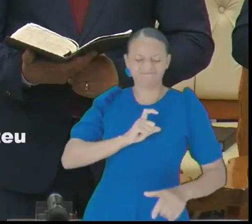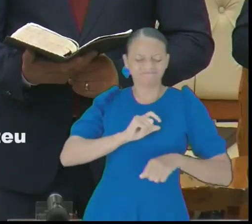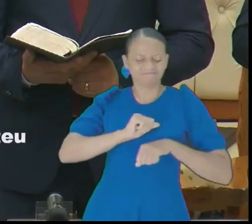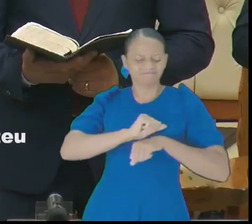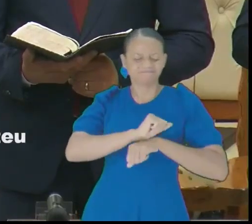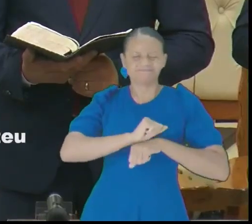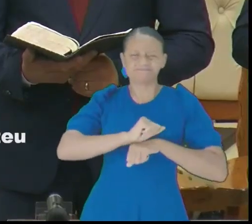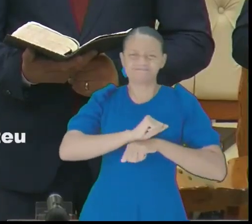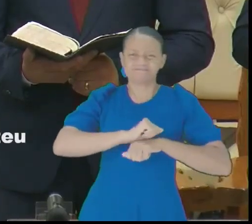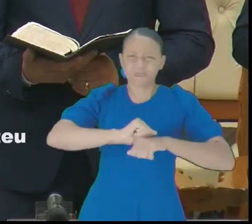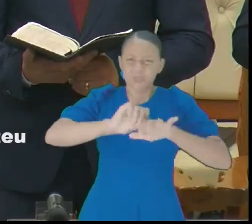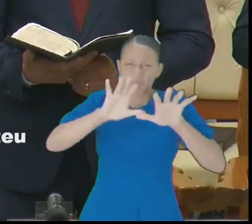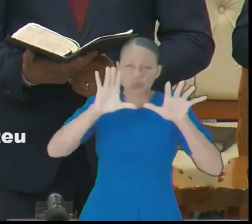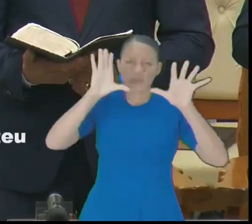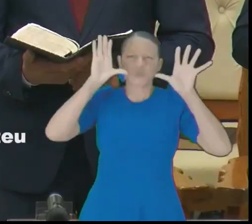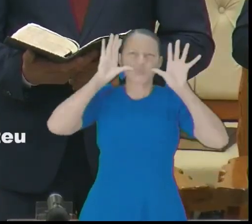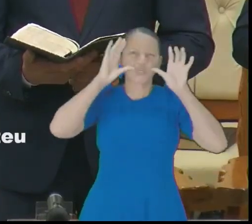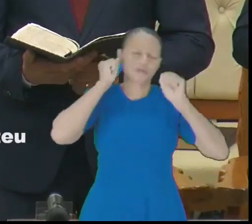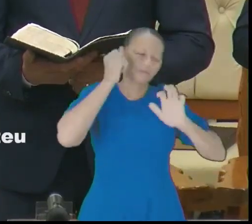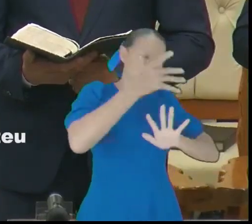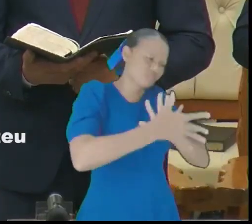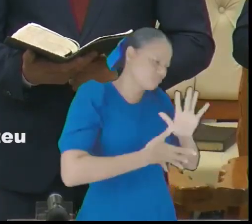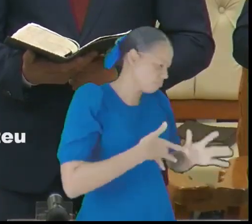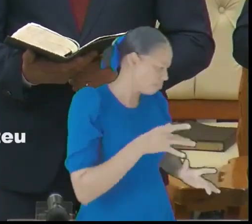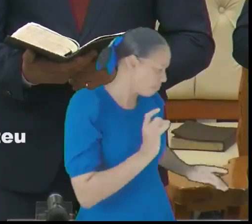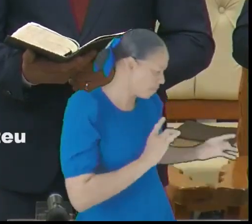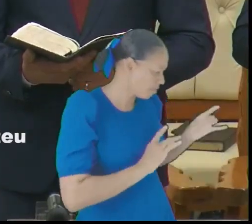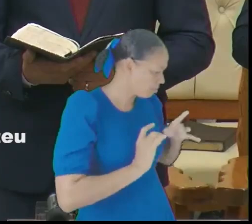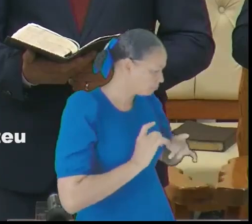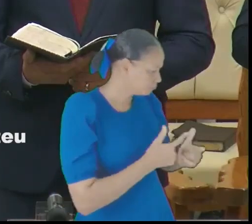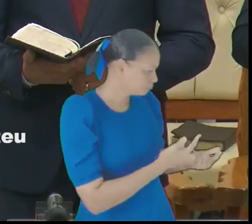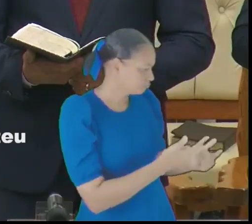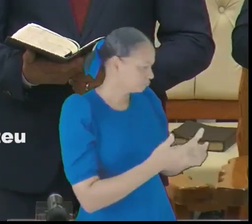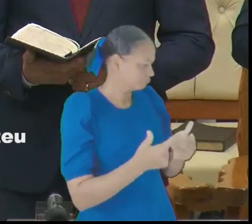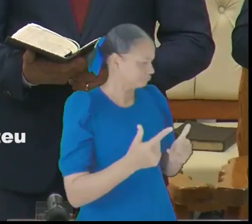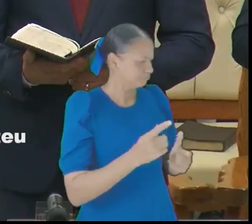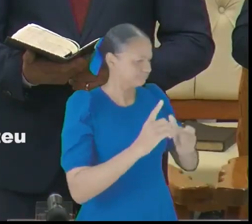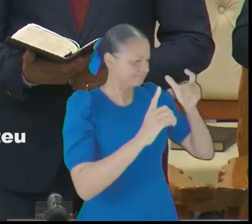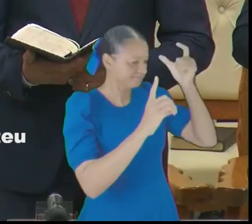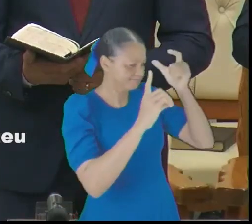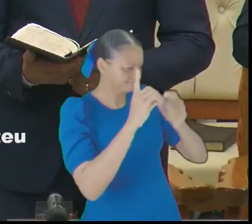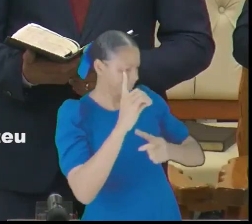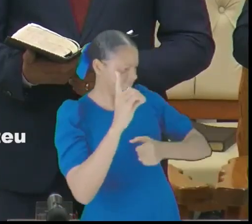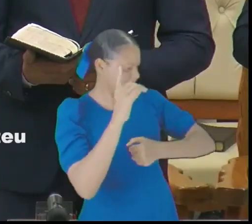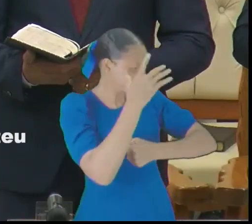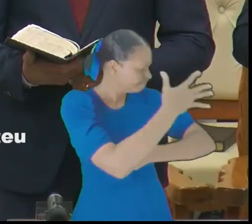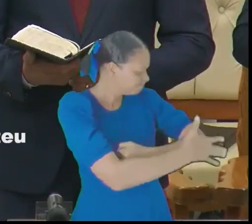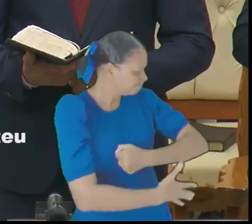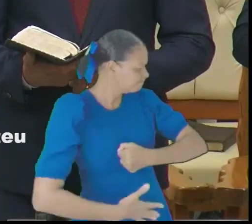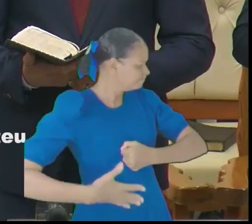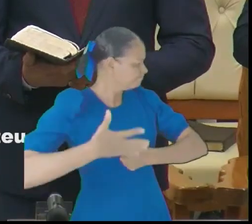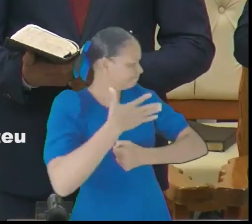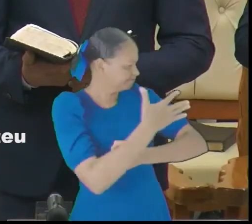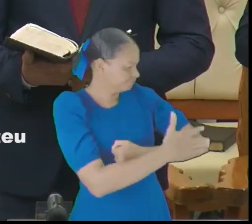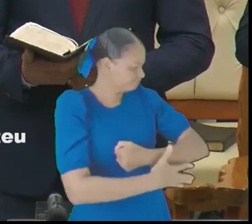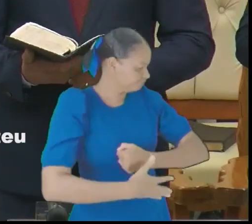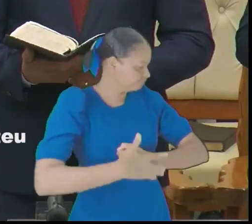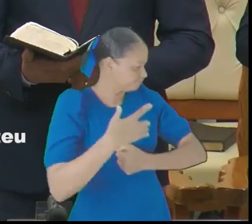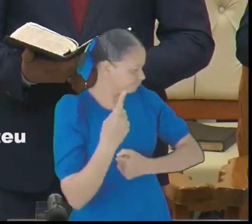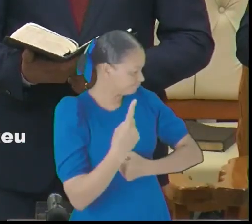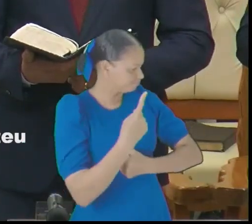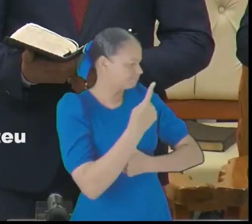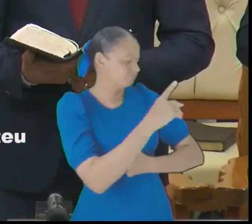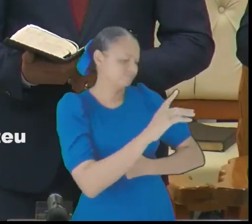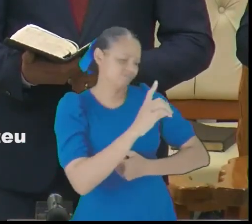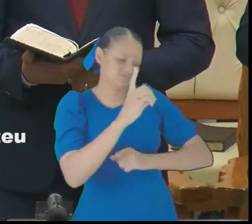dizendo: Não temas, Abrão, eu sou o teu escudo, o teu